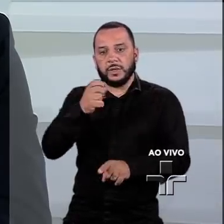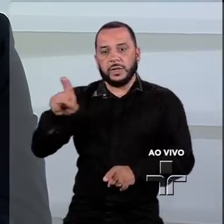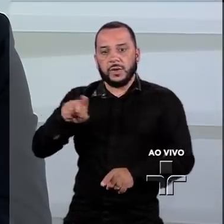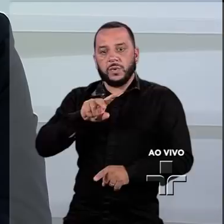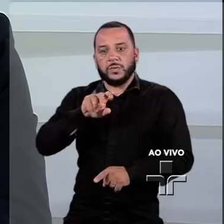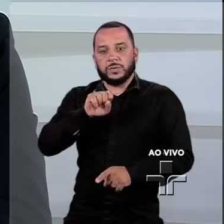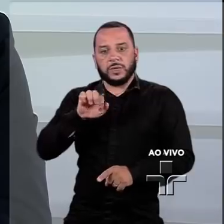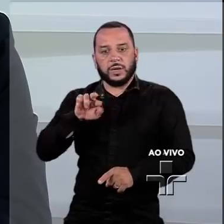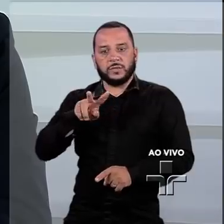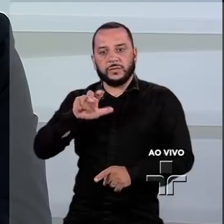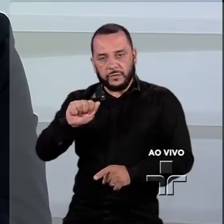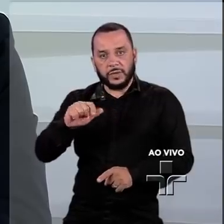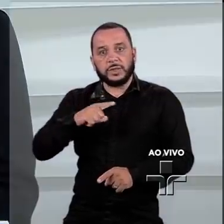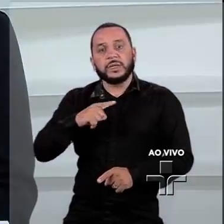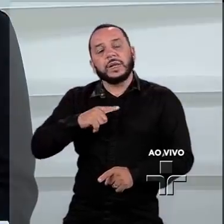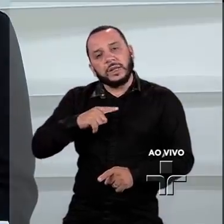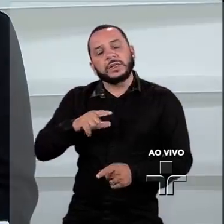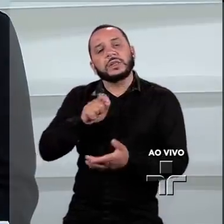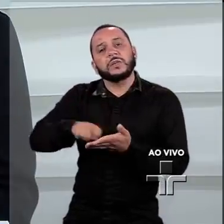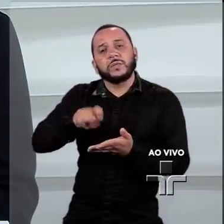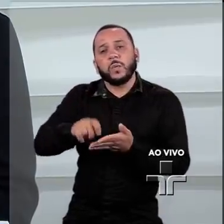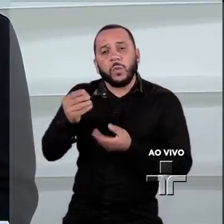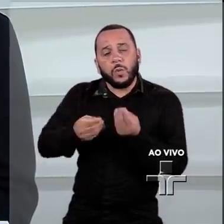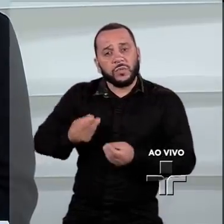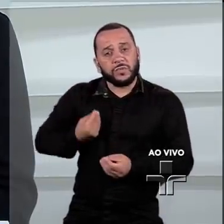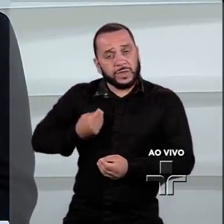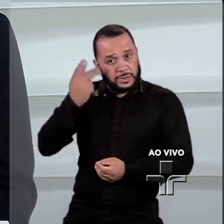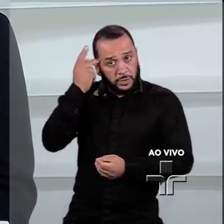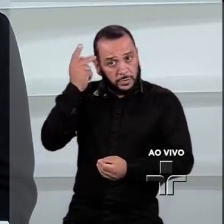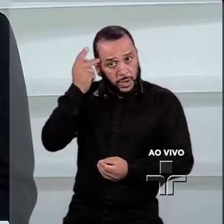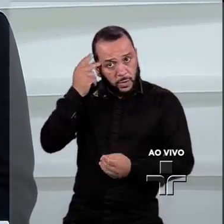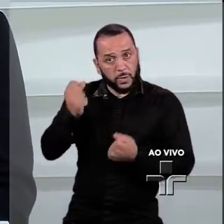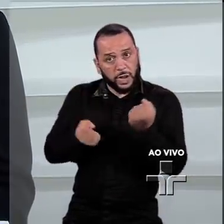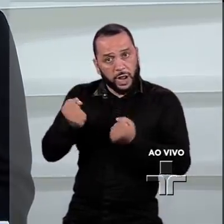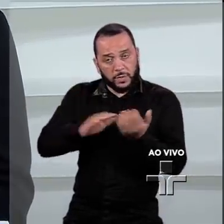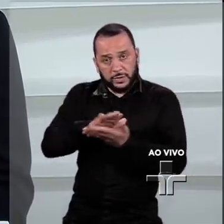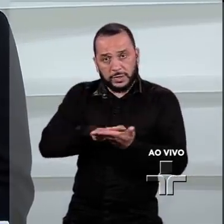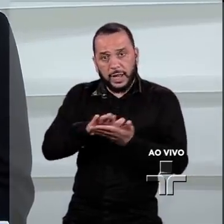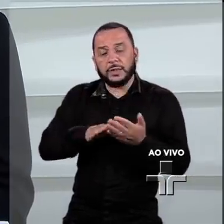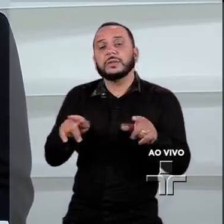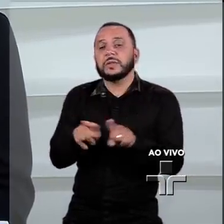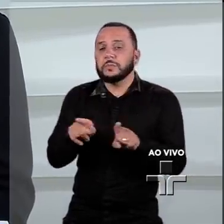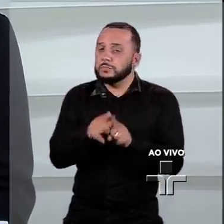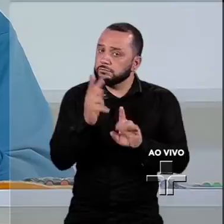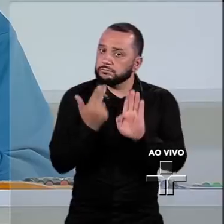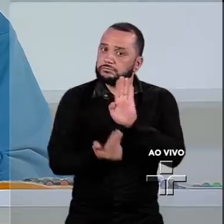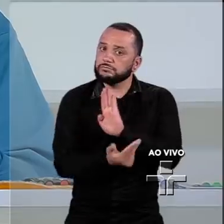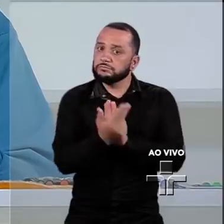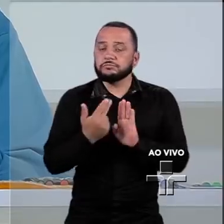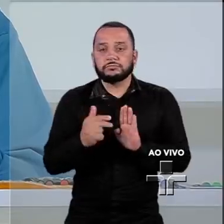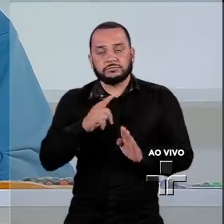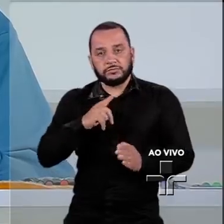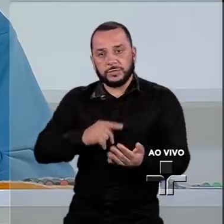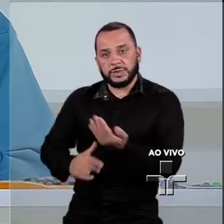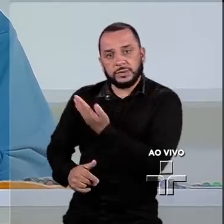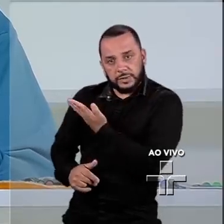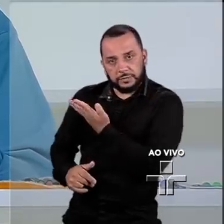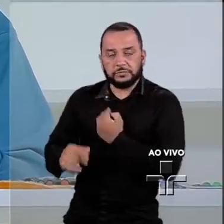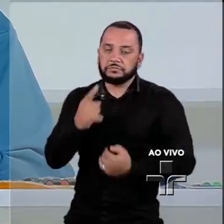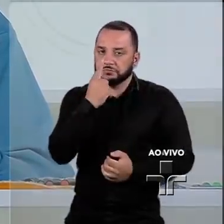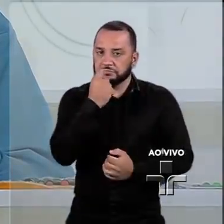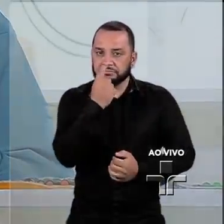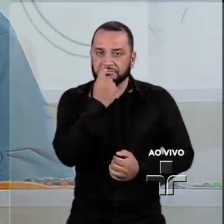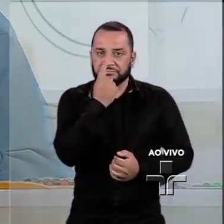Paulo Sem Carro. E somos acompanhados e supervisionados pelo nosso cartunista munícipe